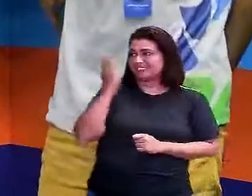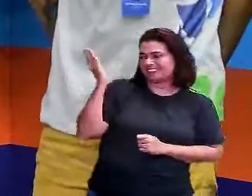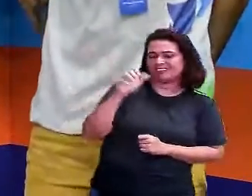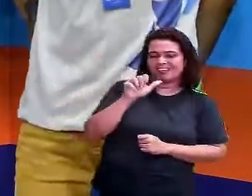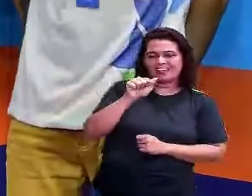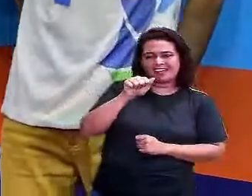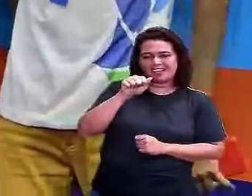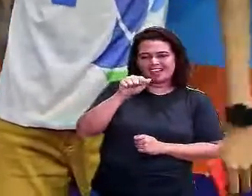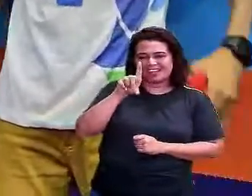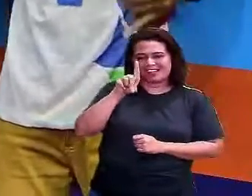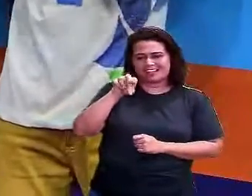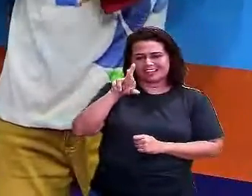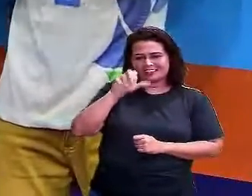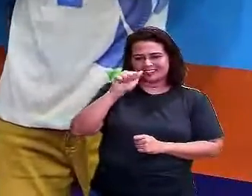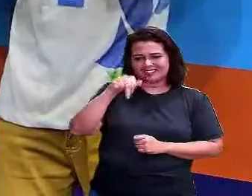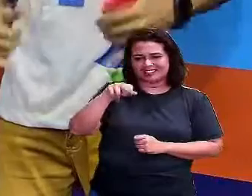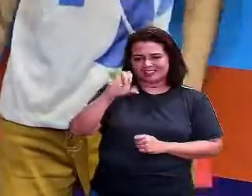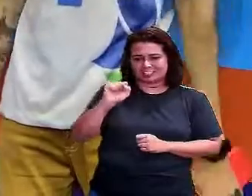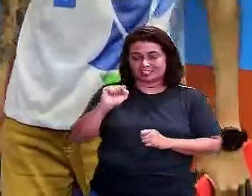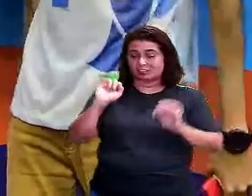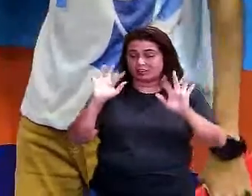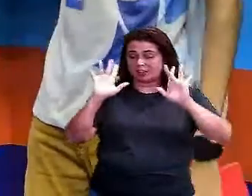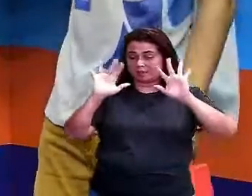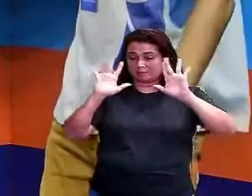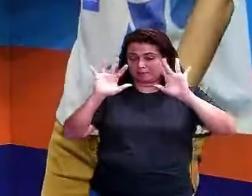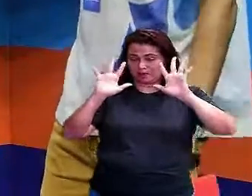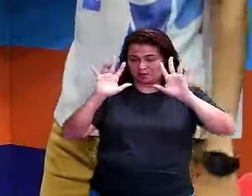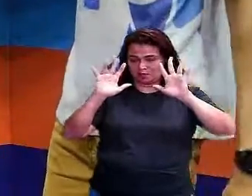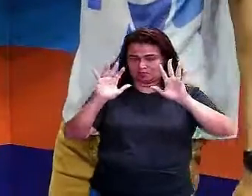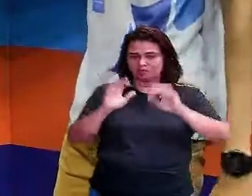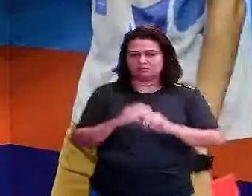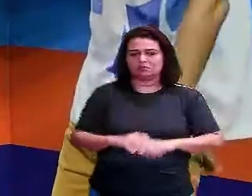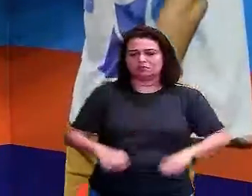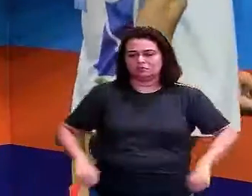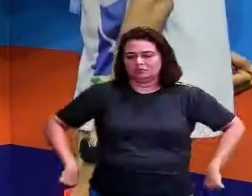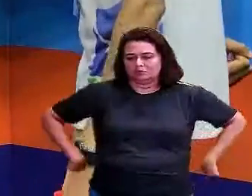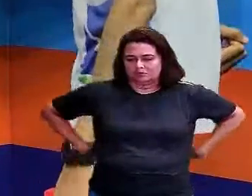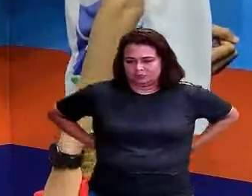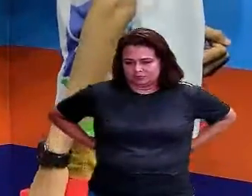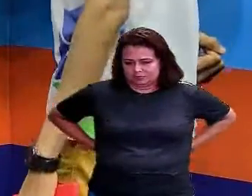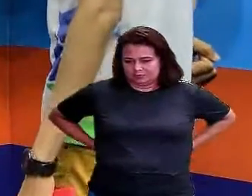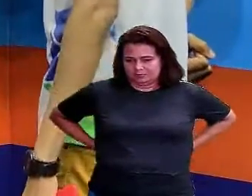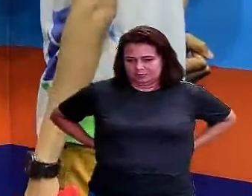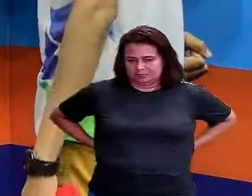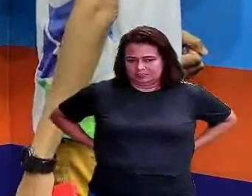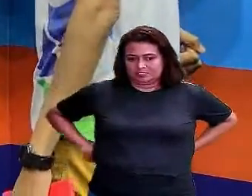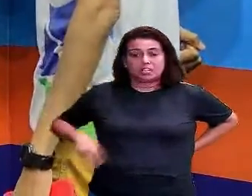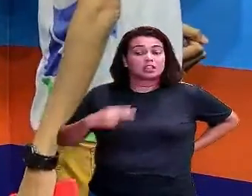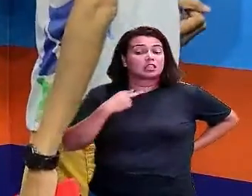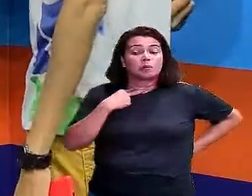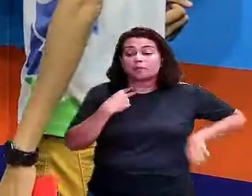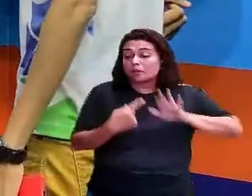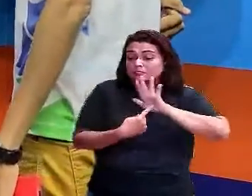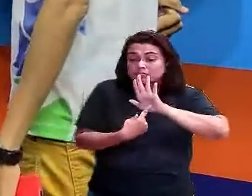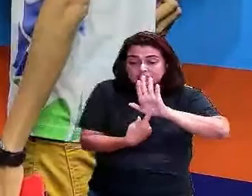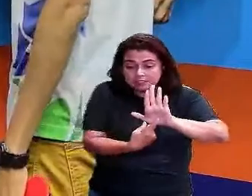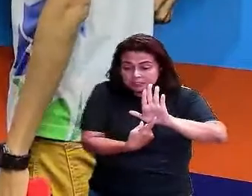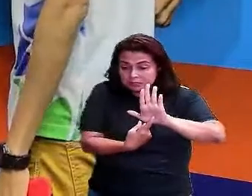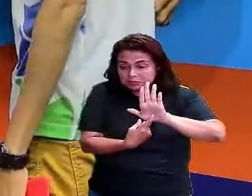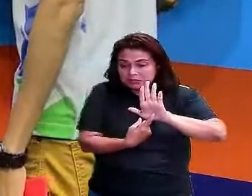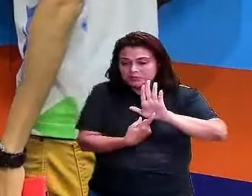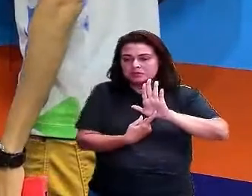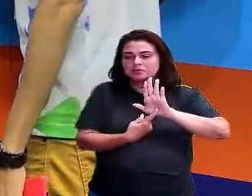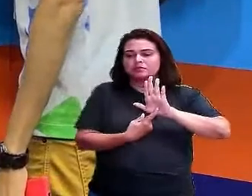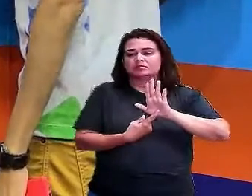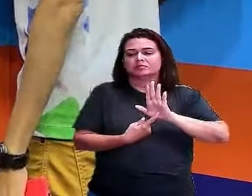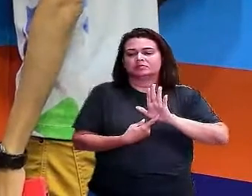e aí a gente vai usar as mãos, tá? A gente bota a mão para trás e não pode mostrar para o colega, tá? E